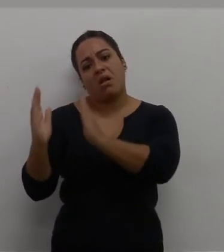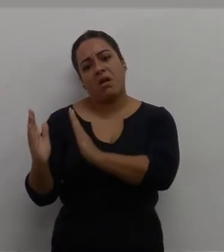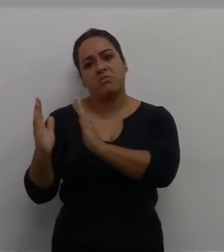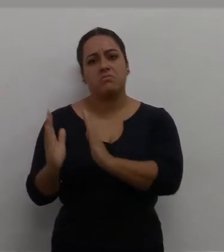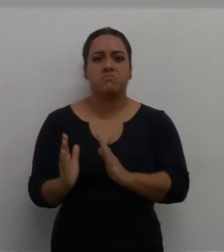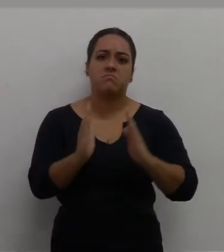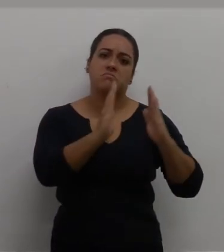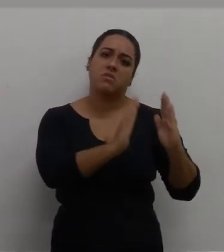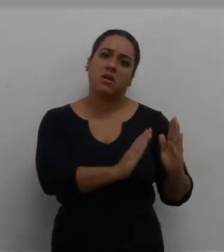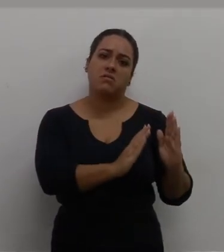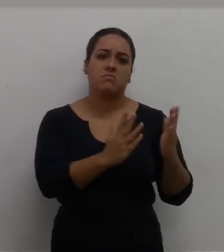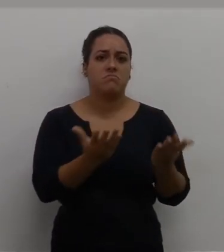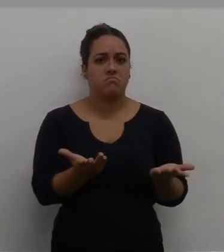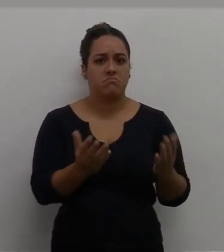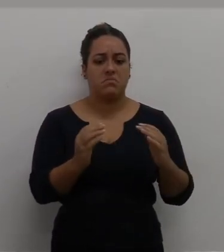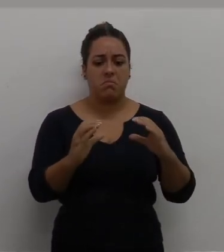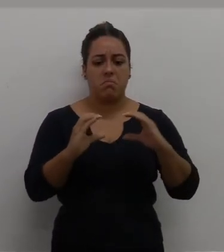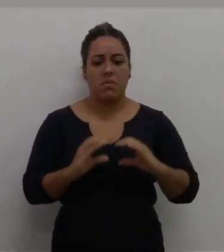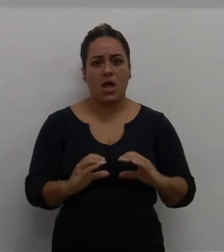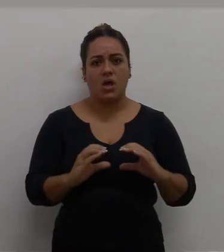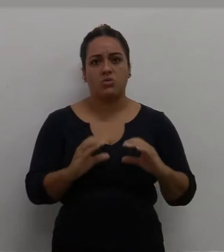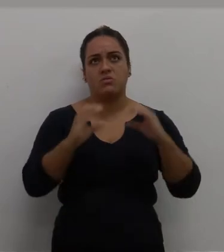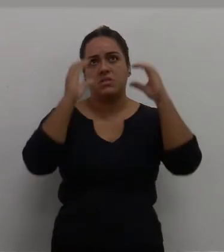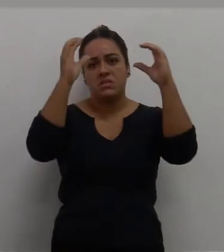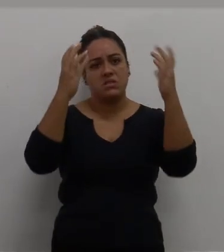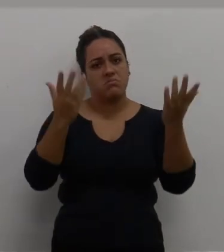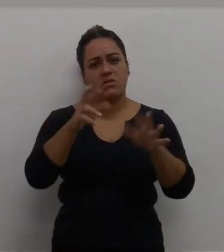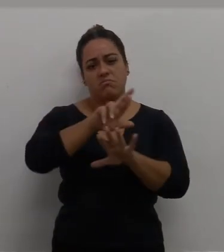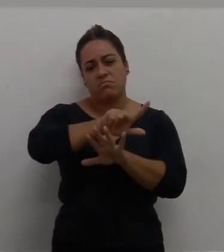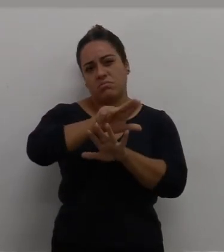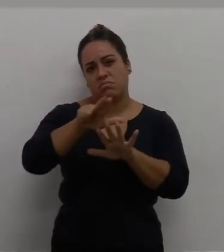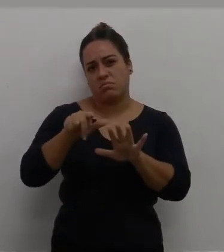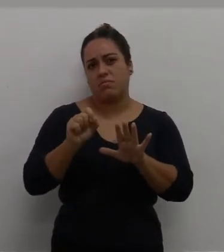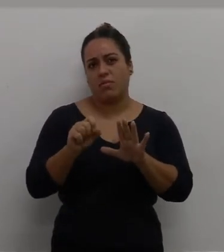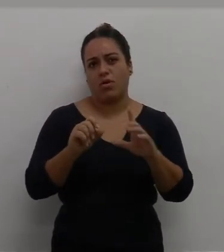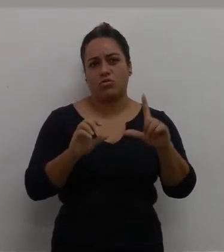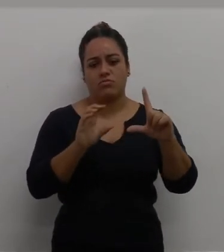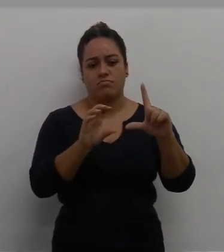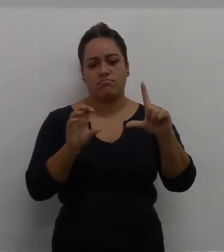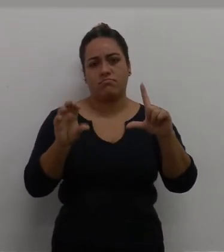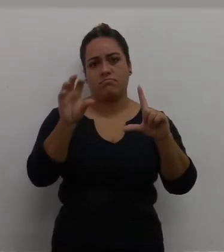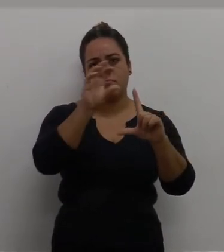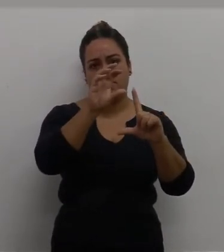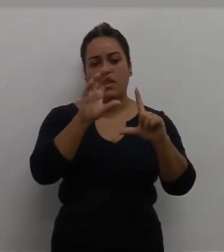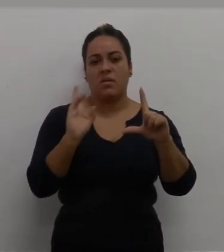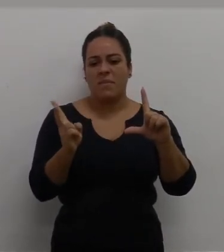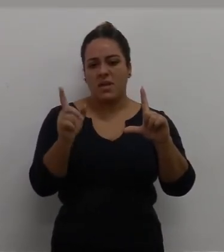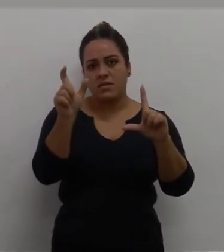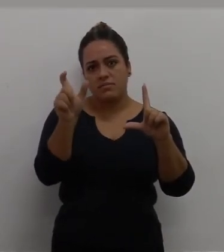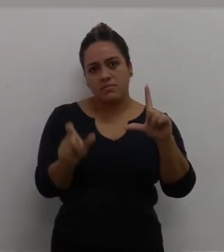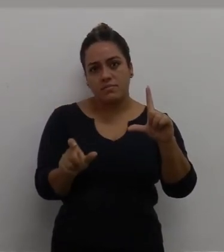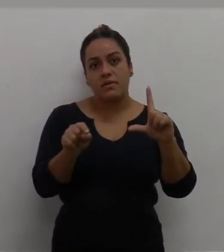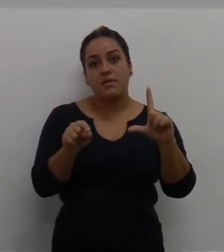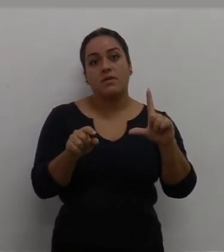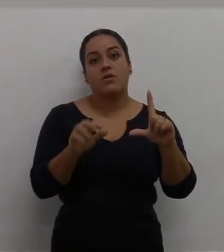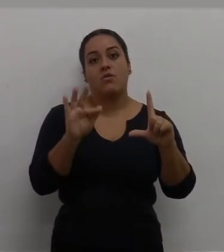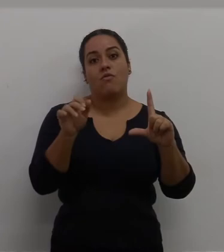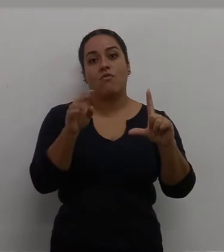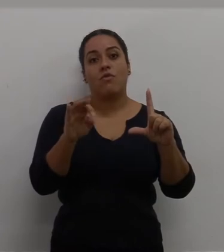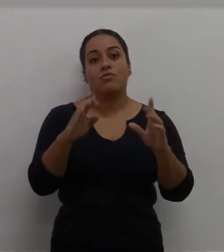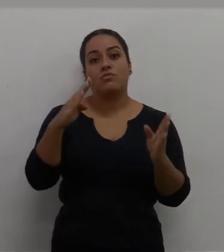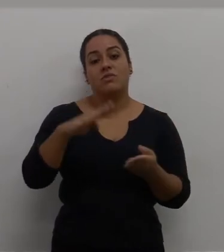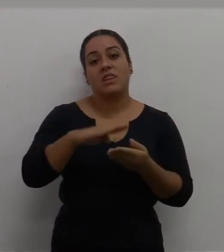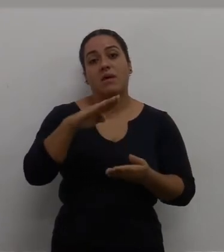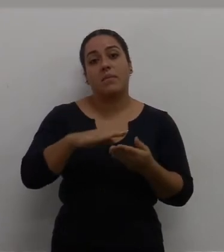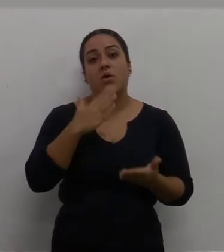esquerda, ela pode estar baixo, enfim, várias posições da legenda. Vou manter ela à direita com a